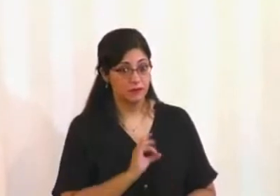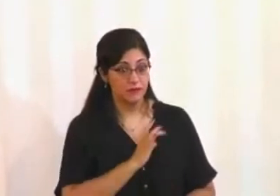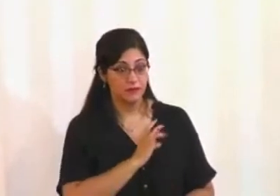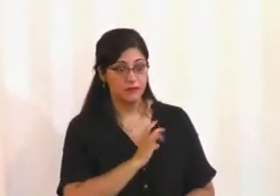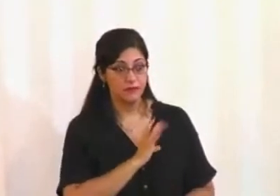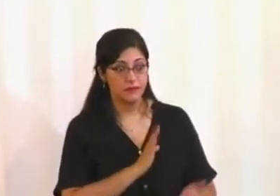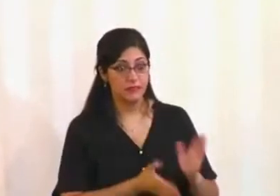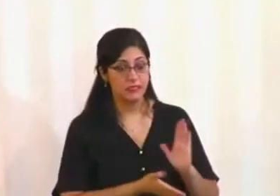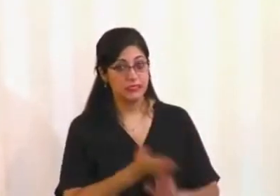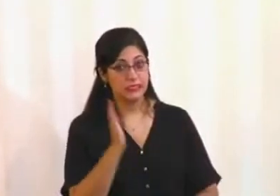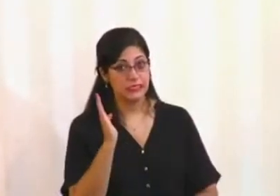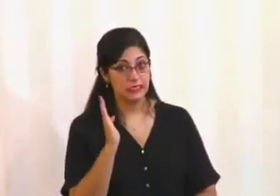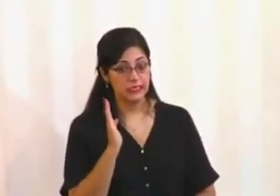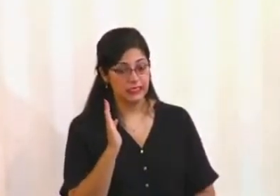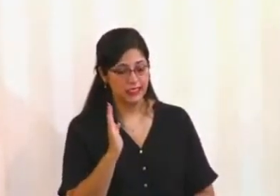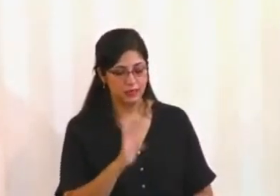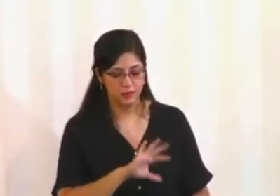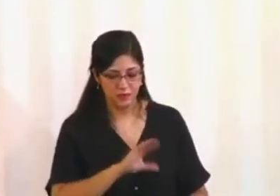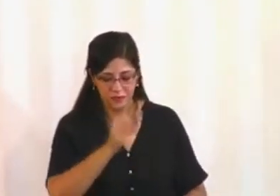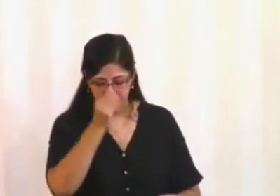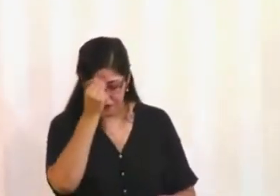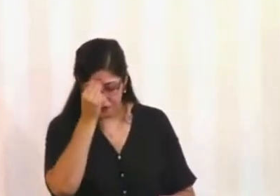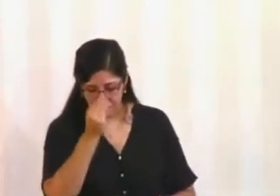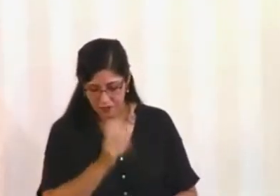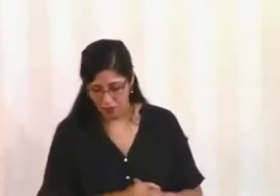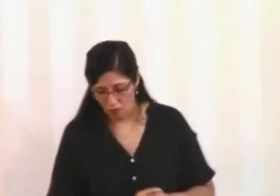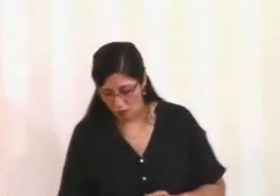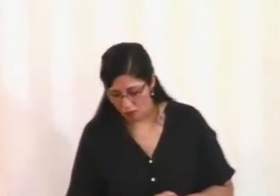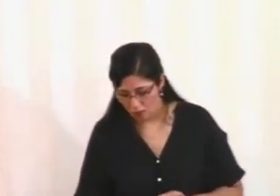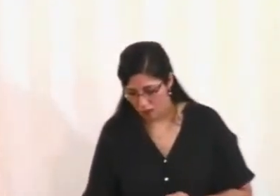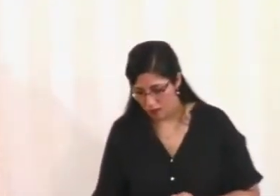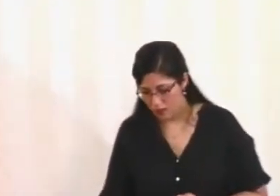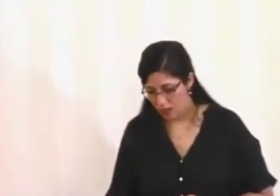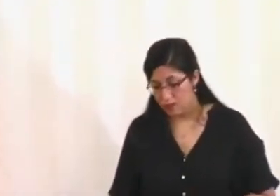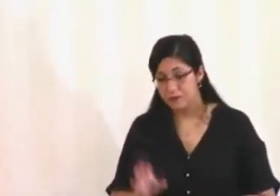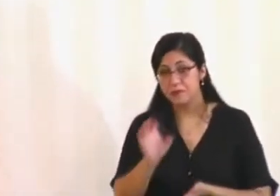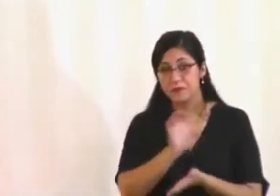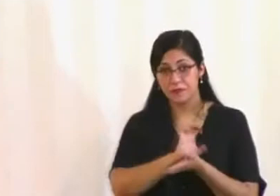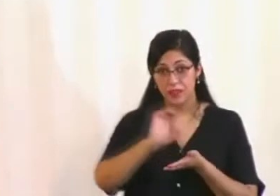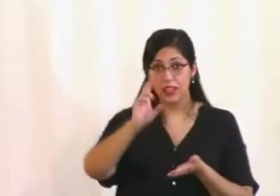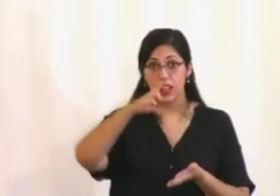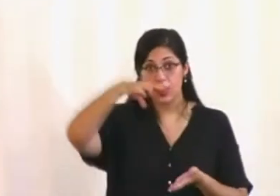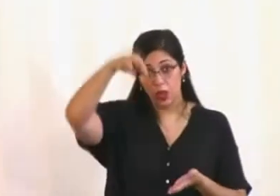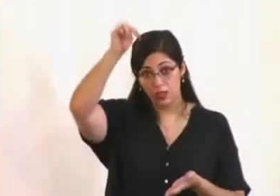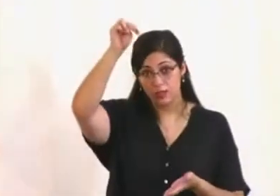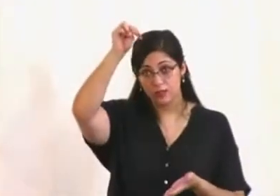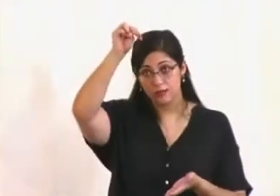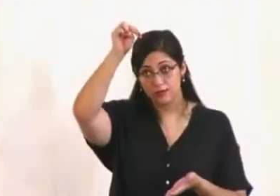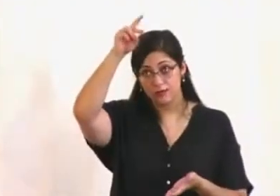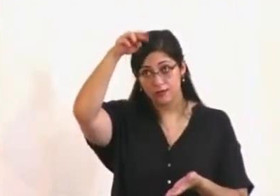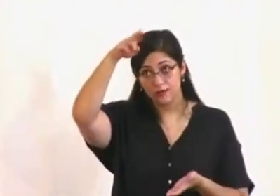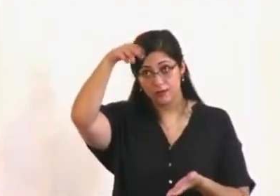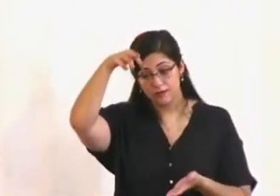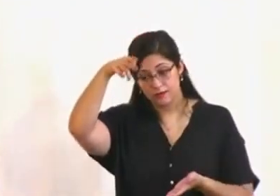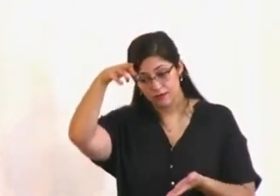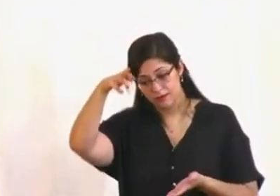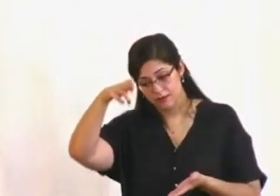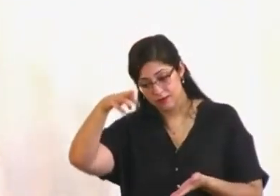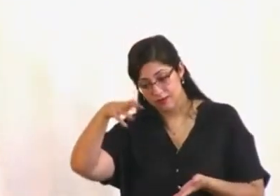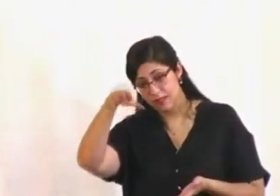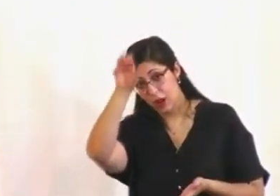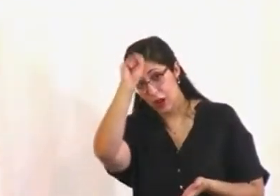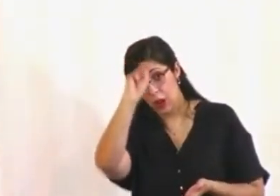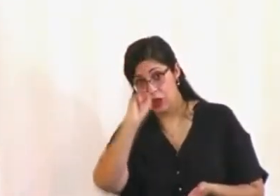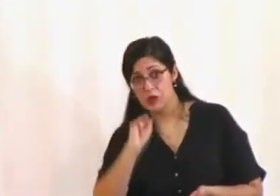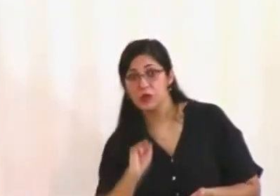foge. Interessante que ele está na região norte. E ele vai começar a descer para a região de Judá. Ele chega em